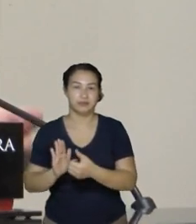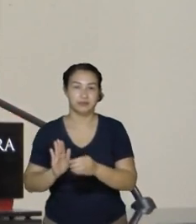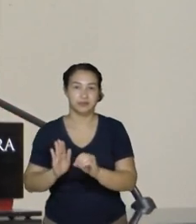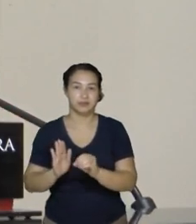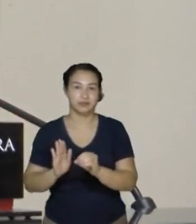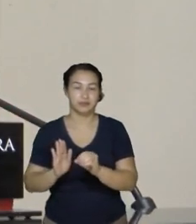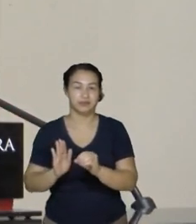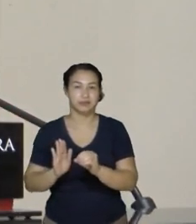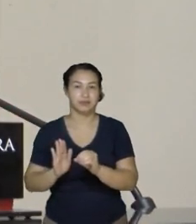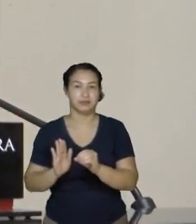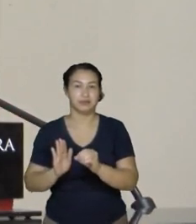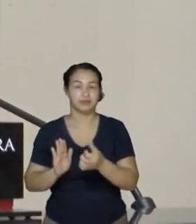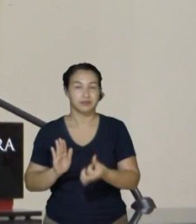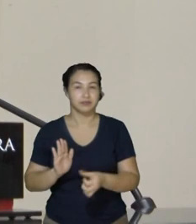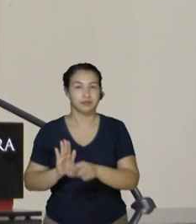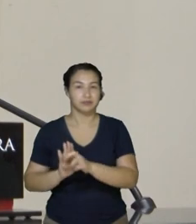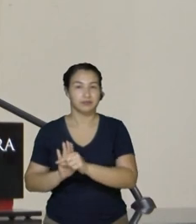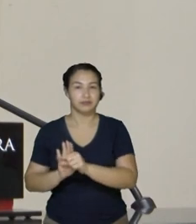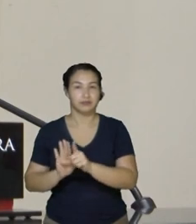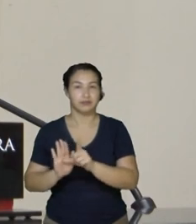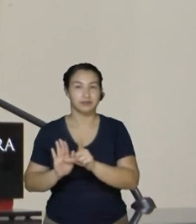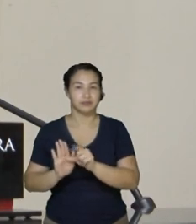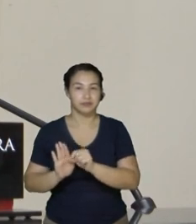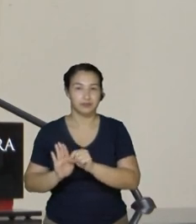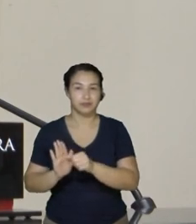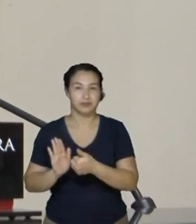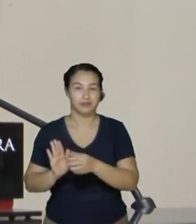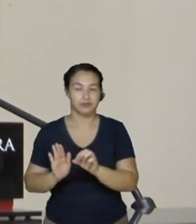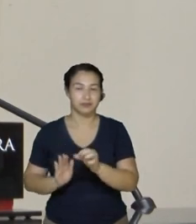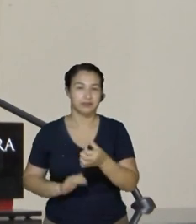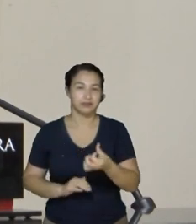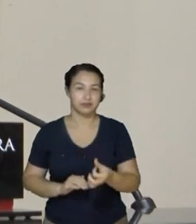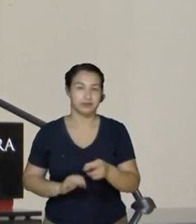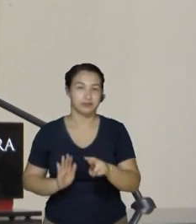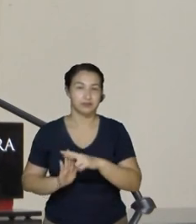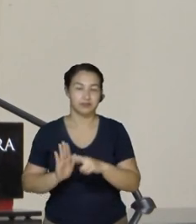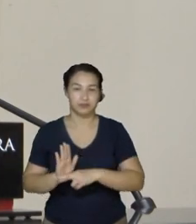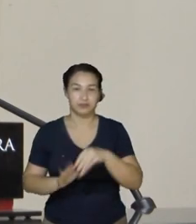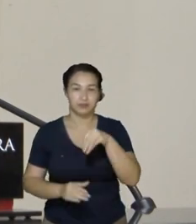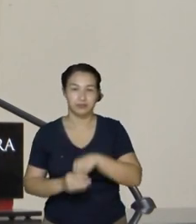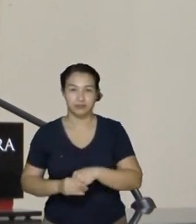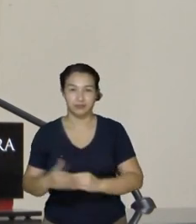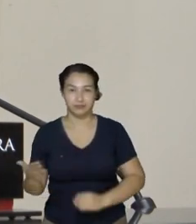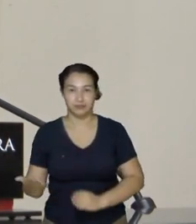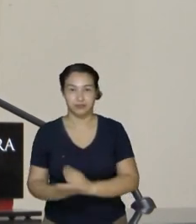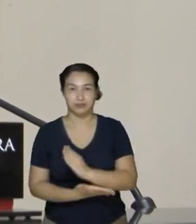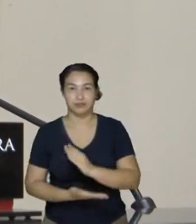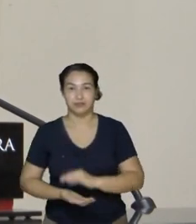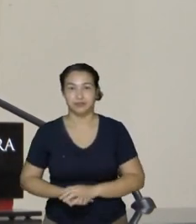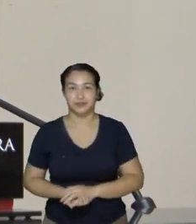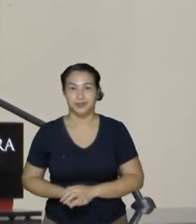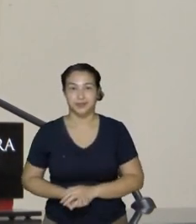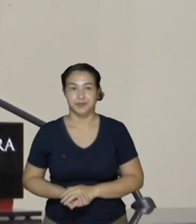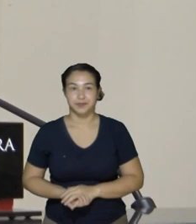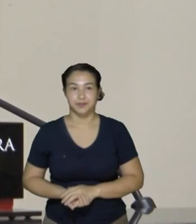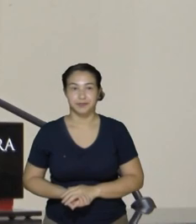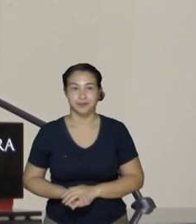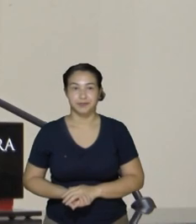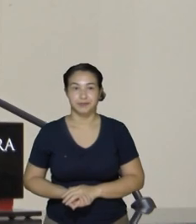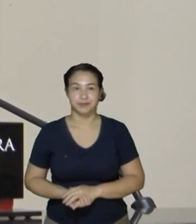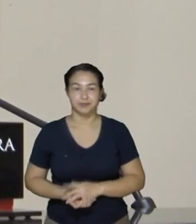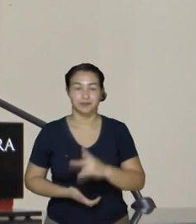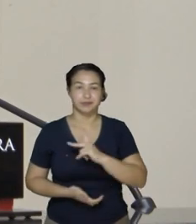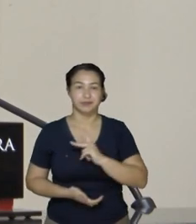106 do Regimento Interno, o senhor presidente deu aprovada. Expediente. O